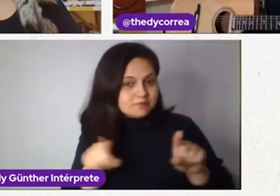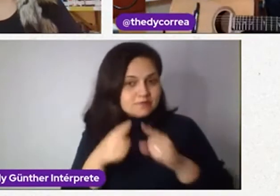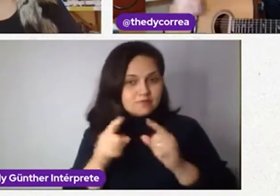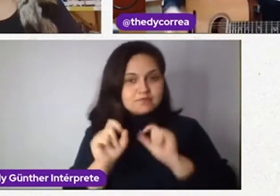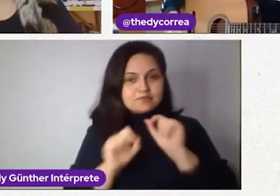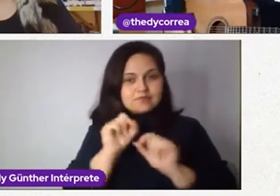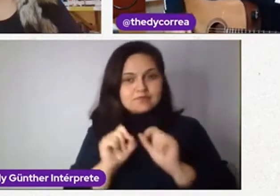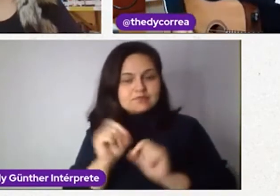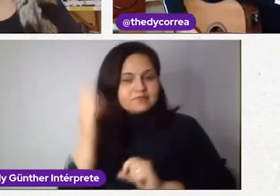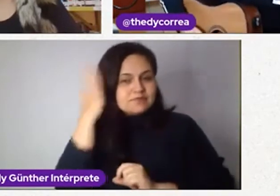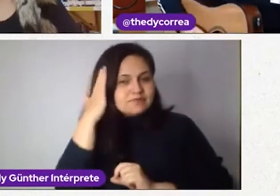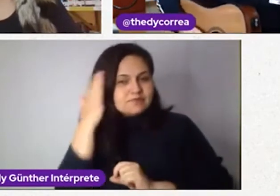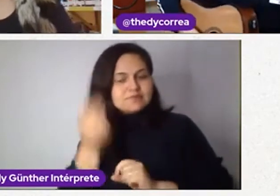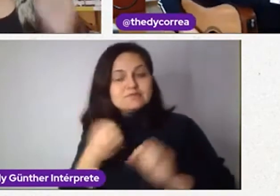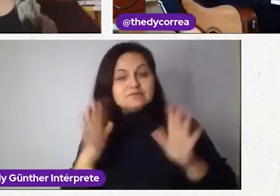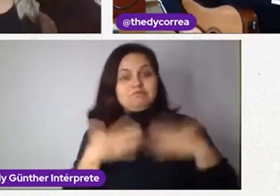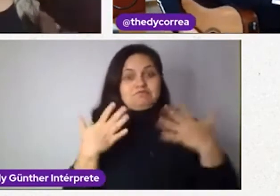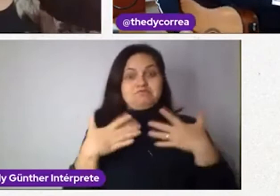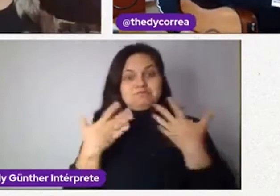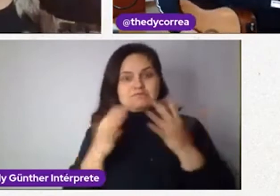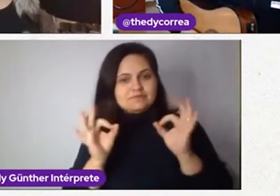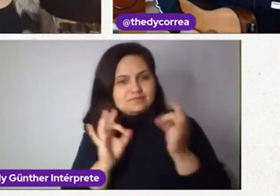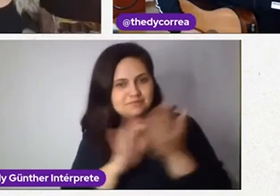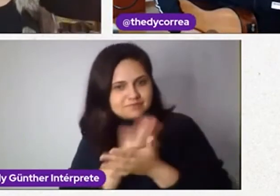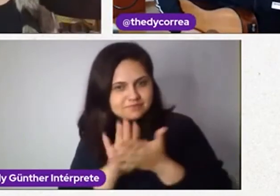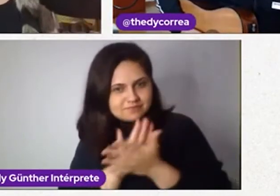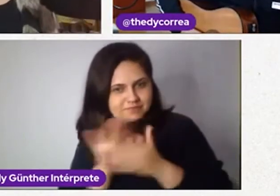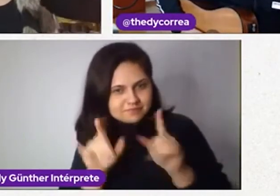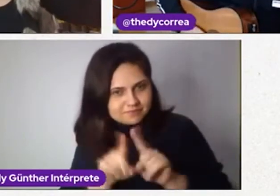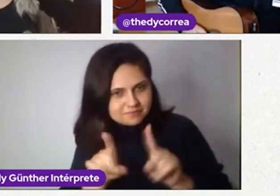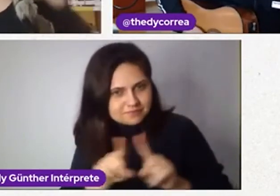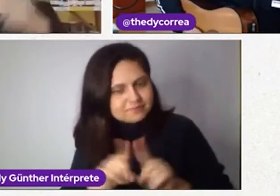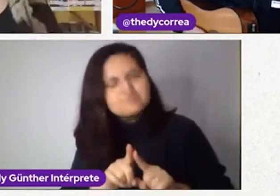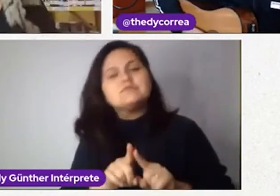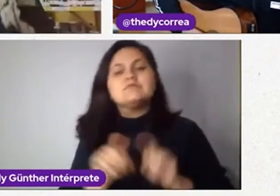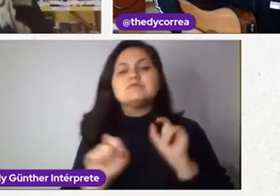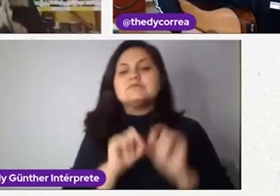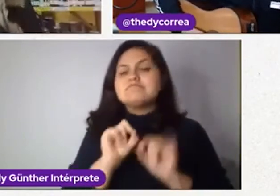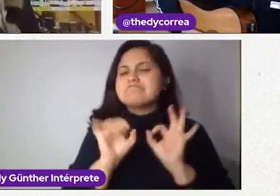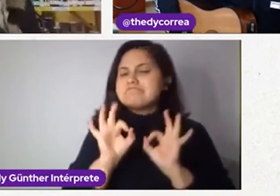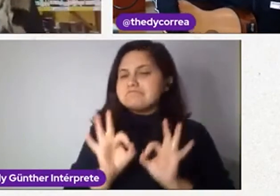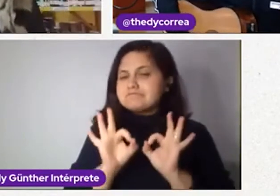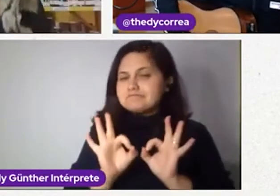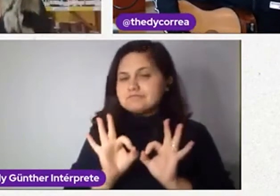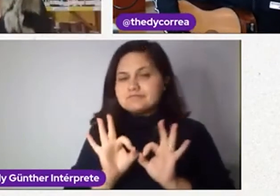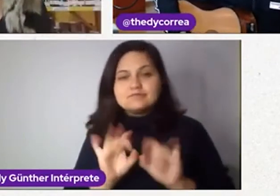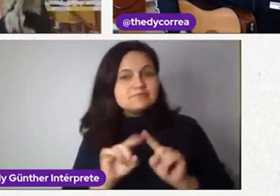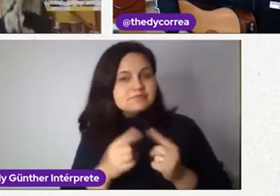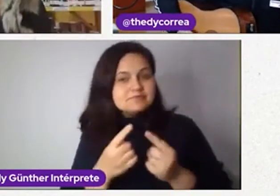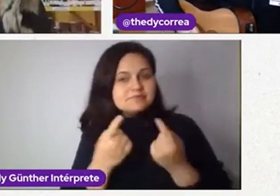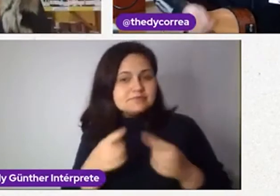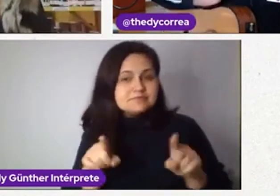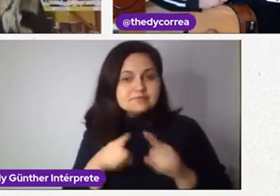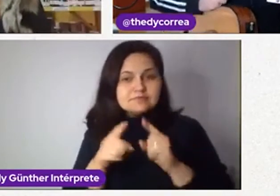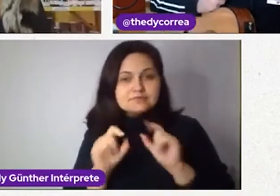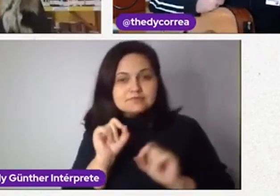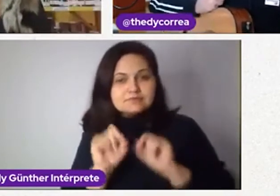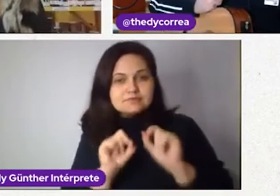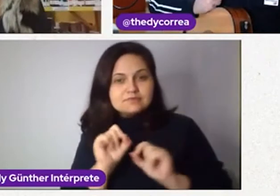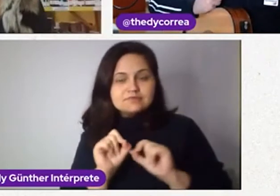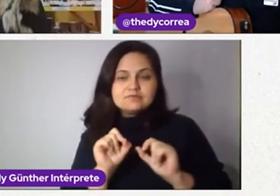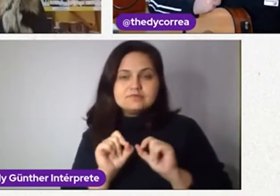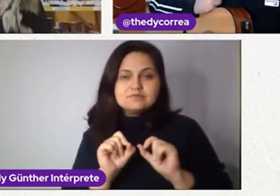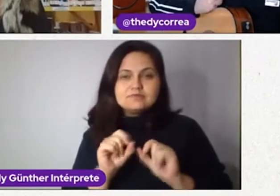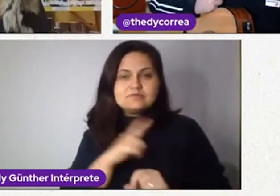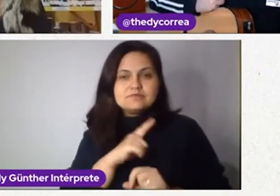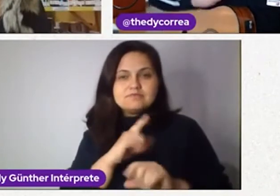elas não serem pegas de surpresa. É uma das músicas que... Exato. E é uma das músicas que eu